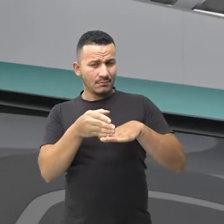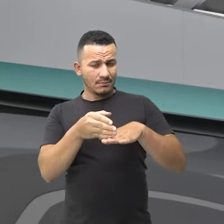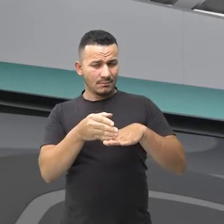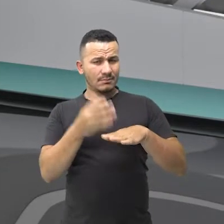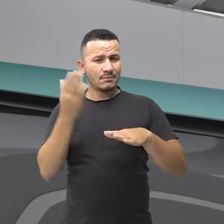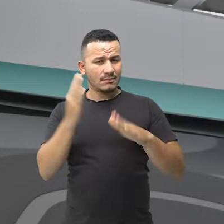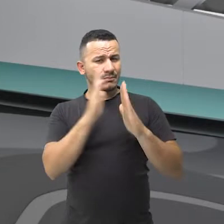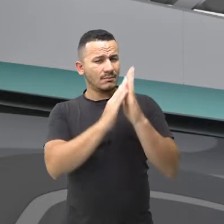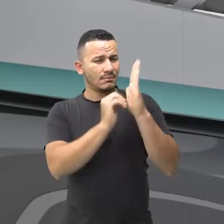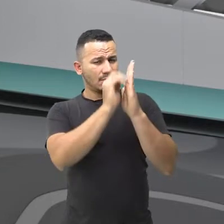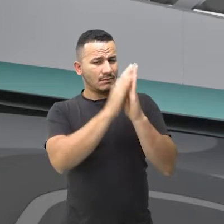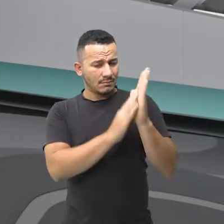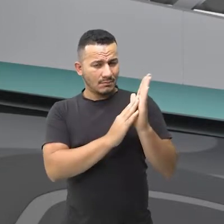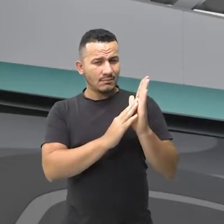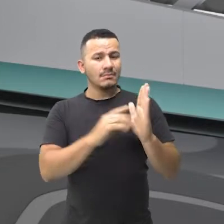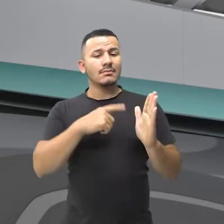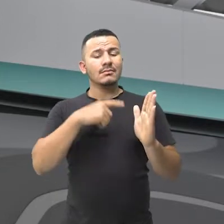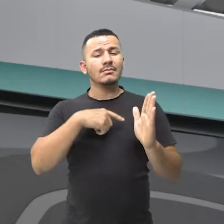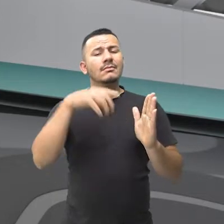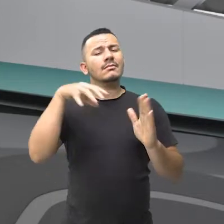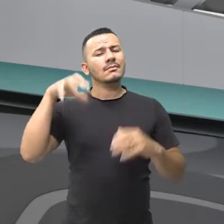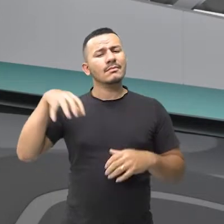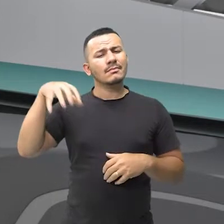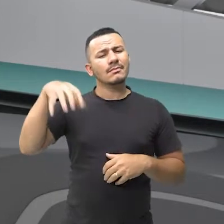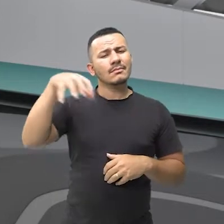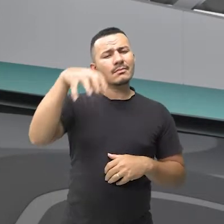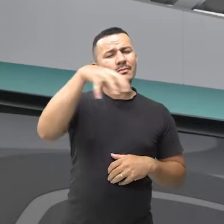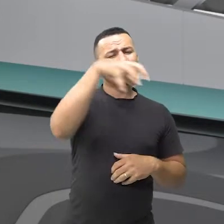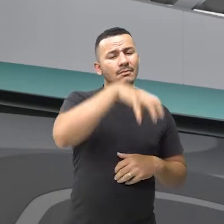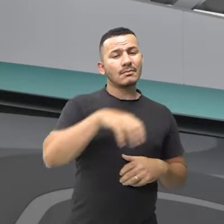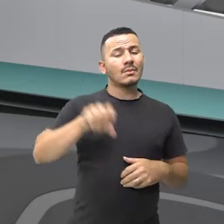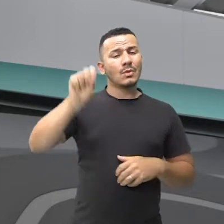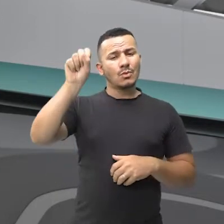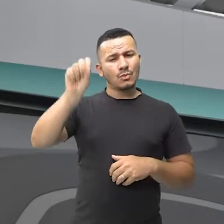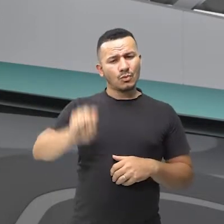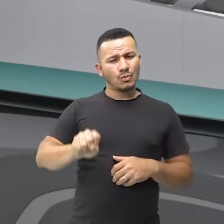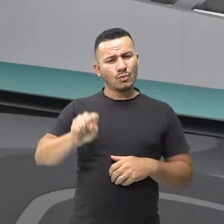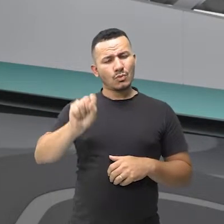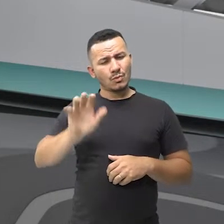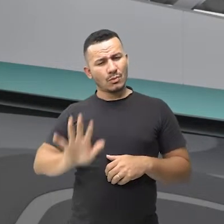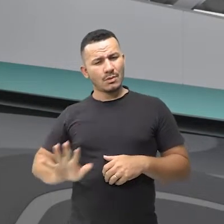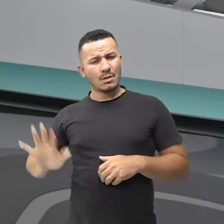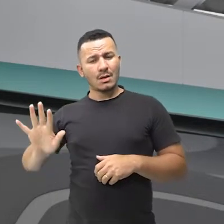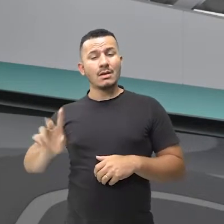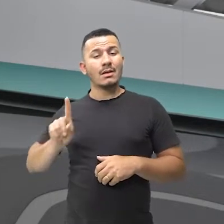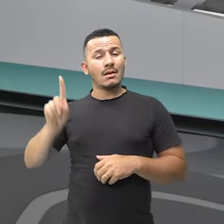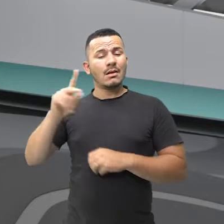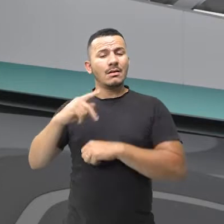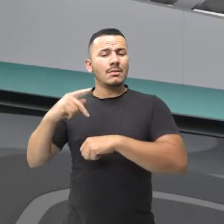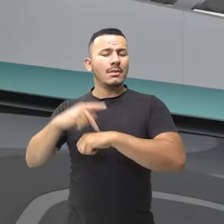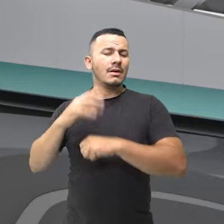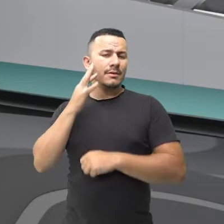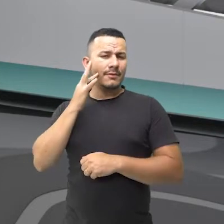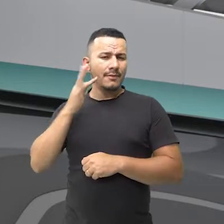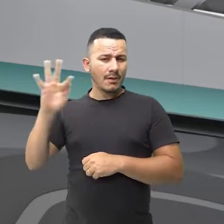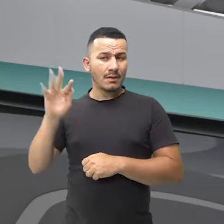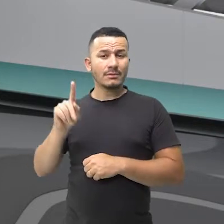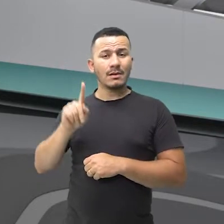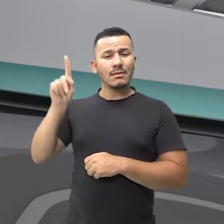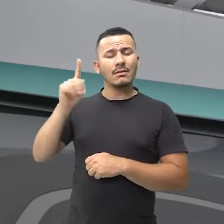Lascaux, é um complexo de caverna ao sudoeste da França, é famosa por